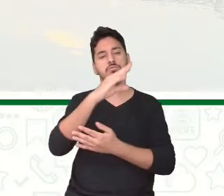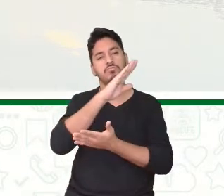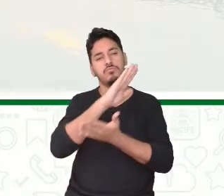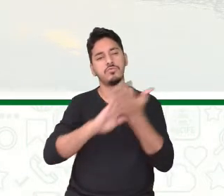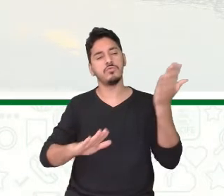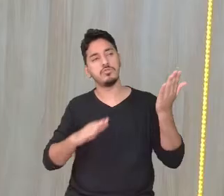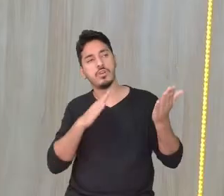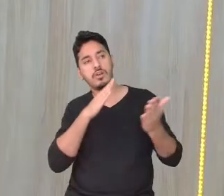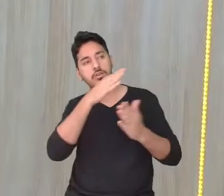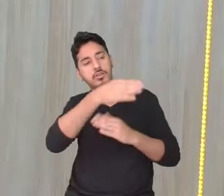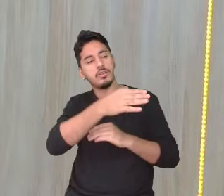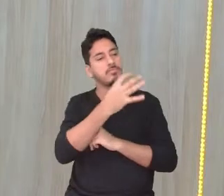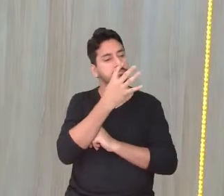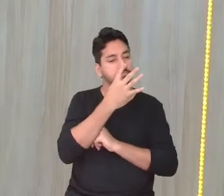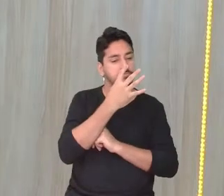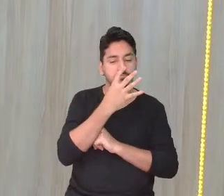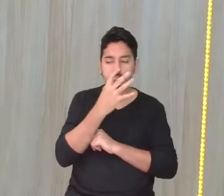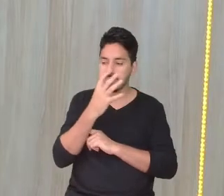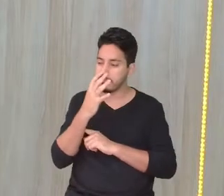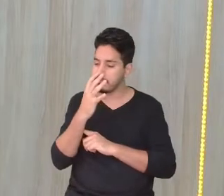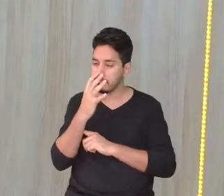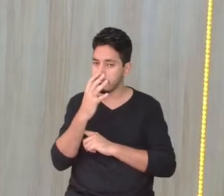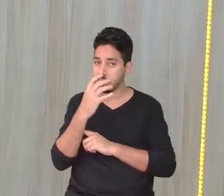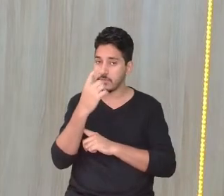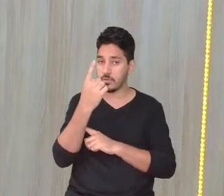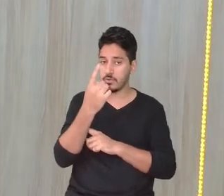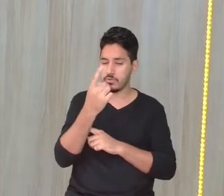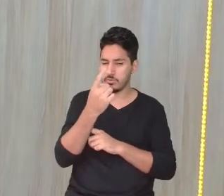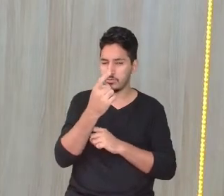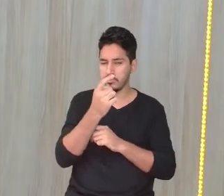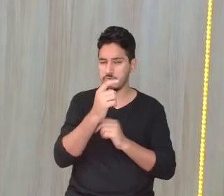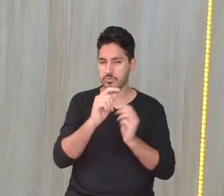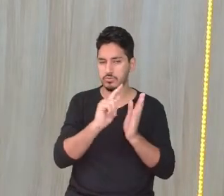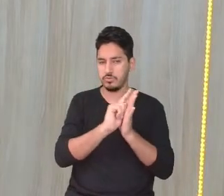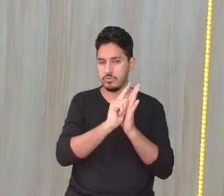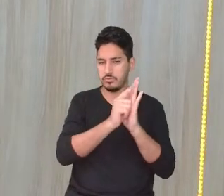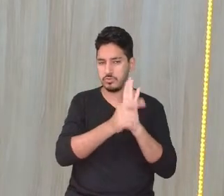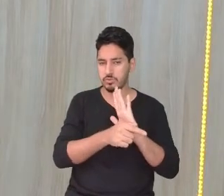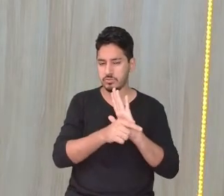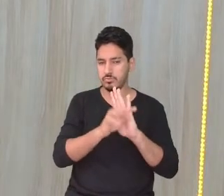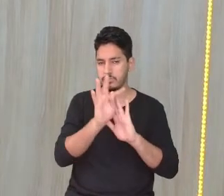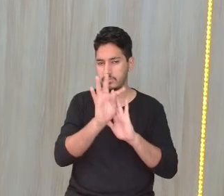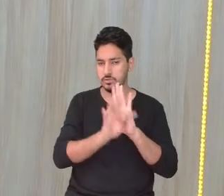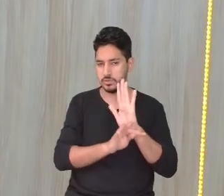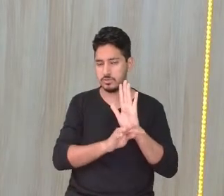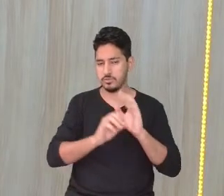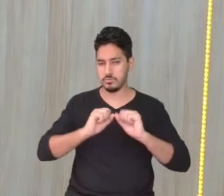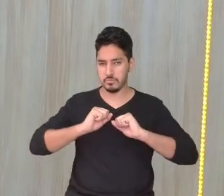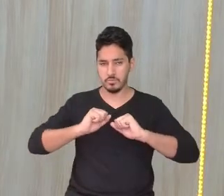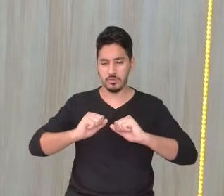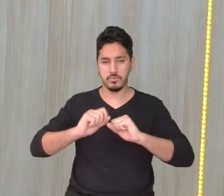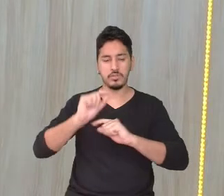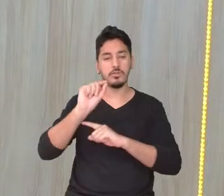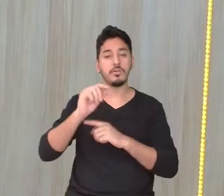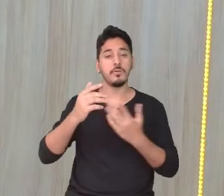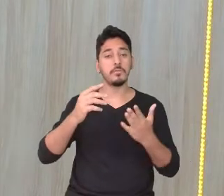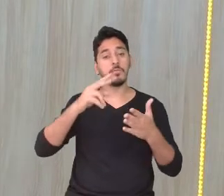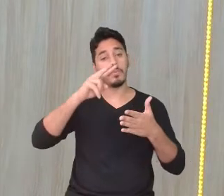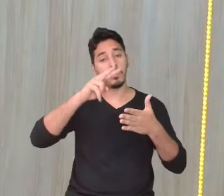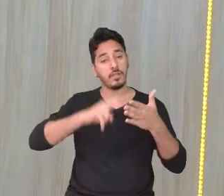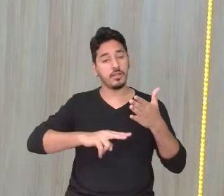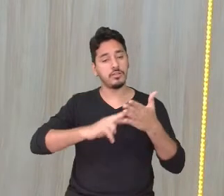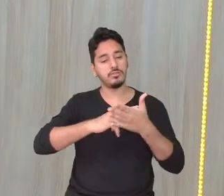com seus olhos. E um dos gêneros textuais que nos permite fazer isso é ler